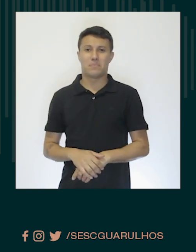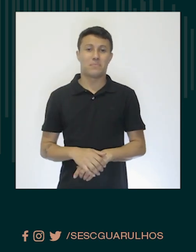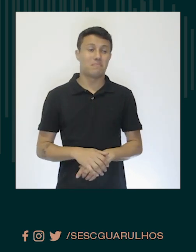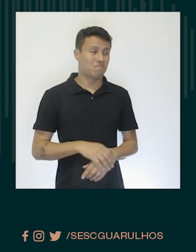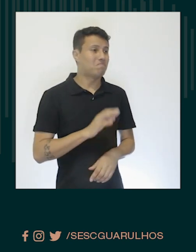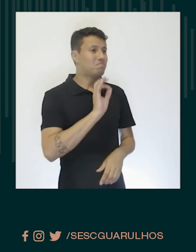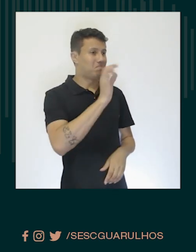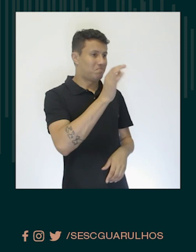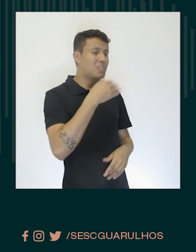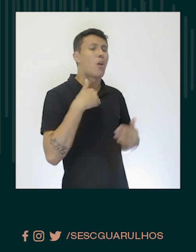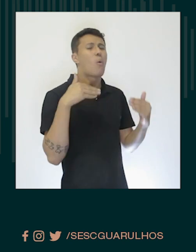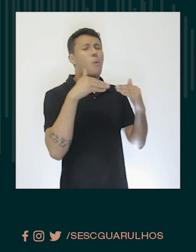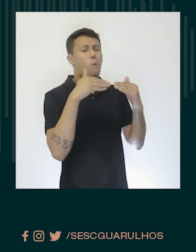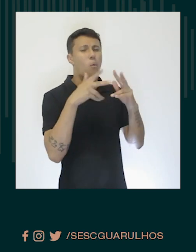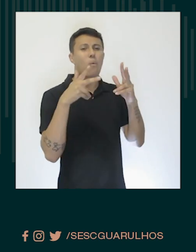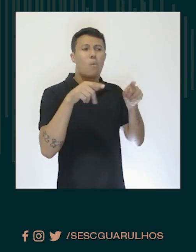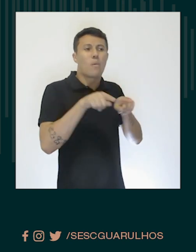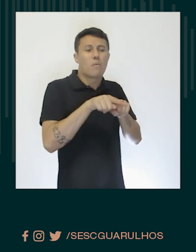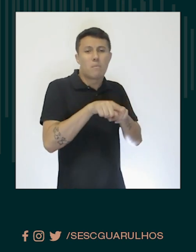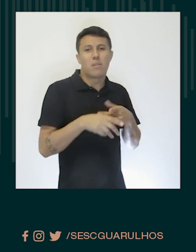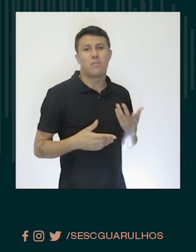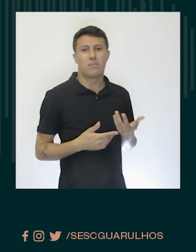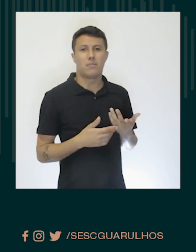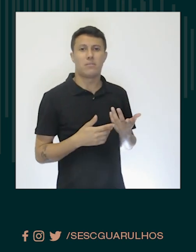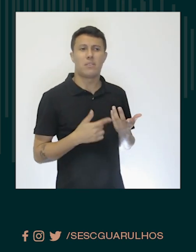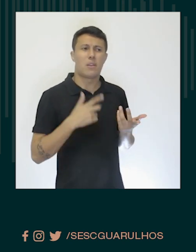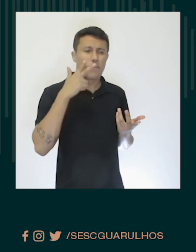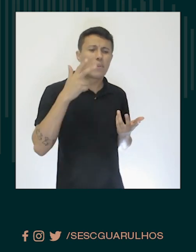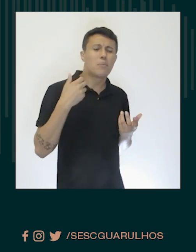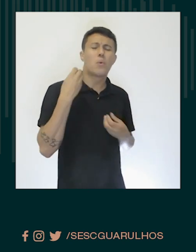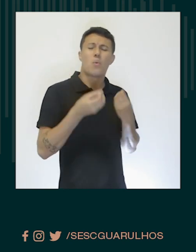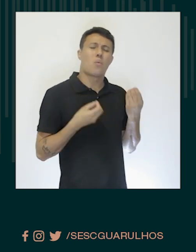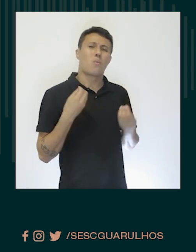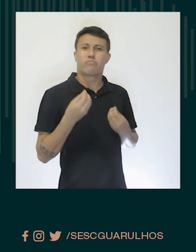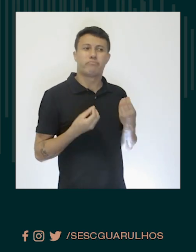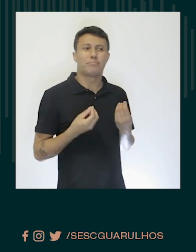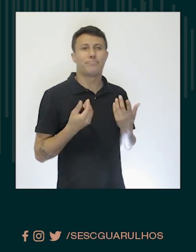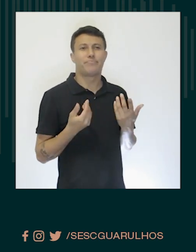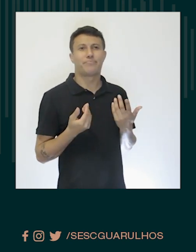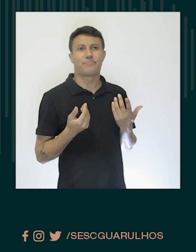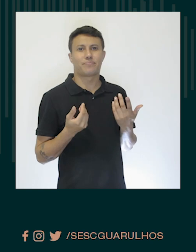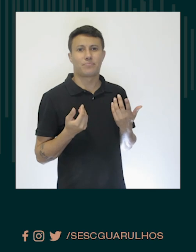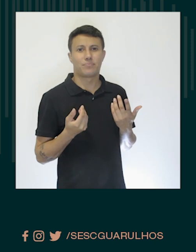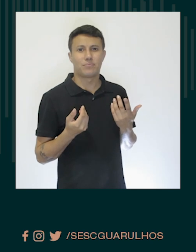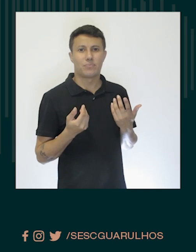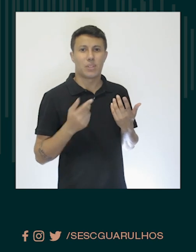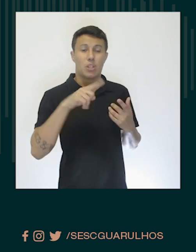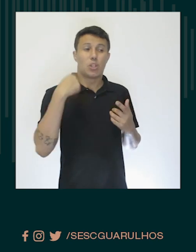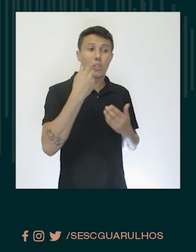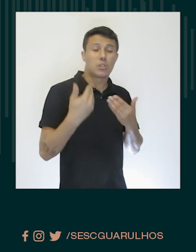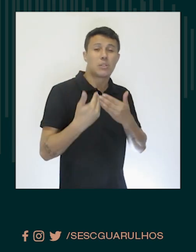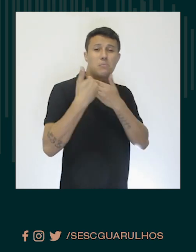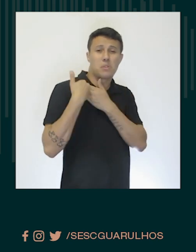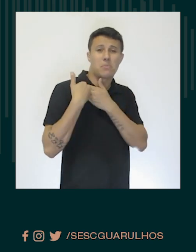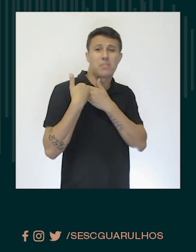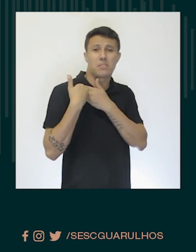eu concordo e eu vejo assim, é que nosso papel mais como dentro